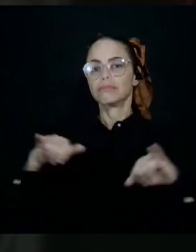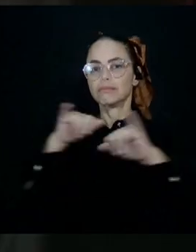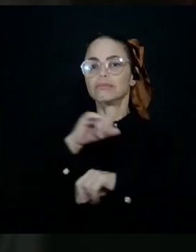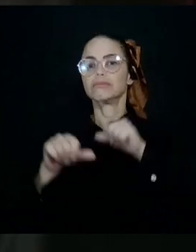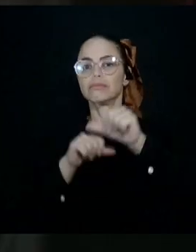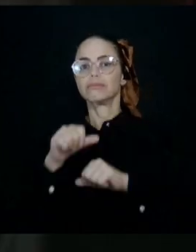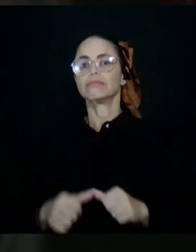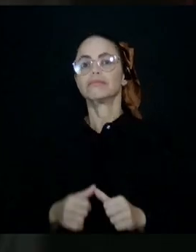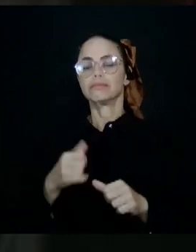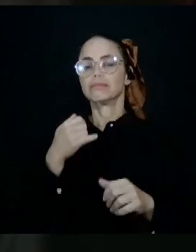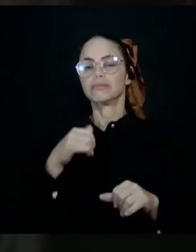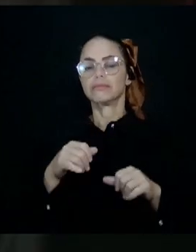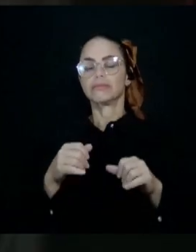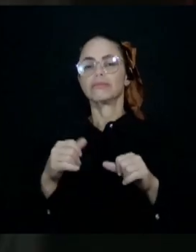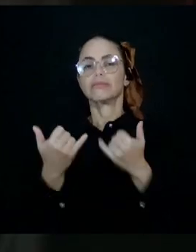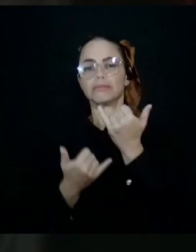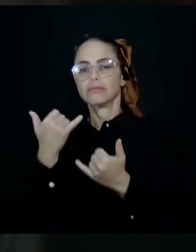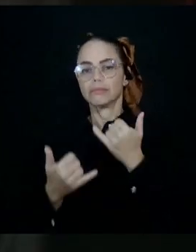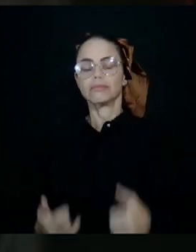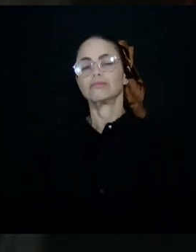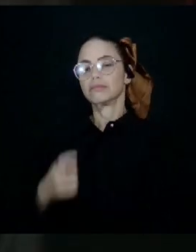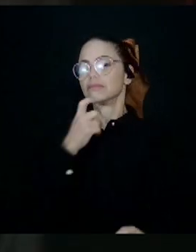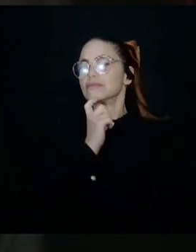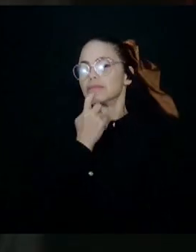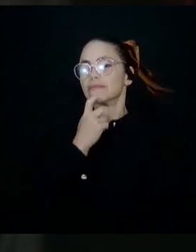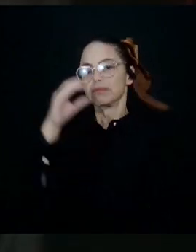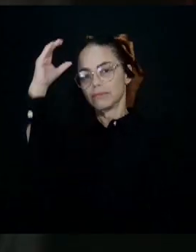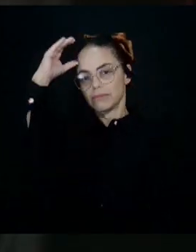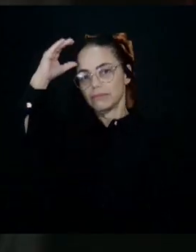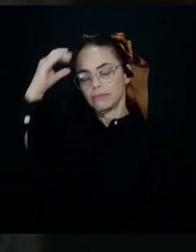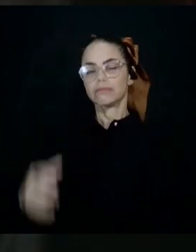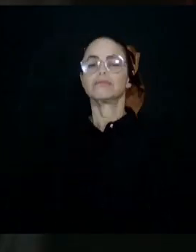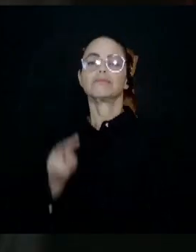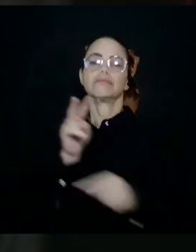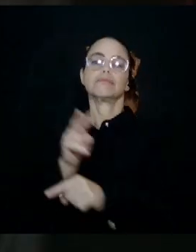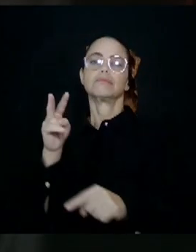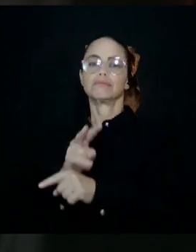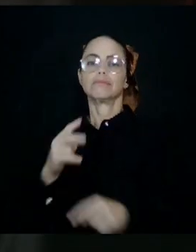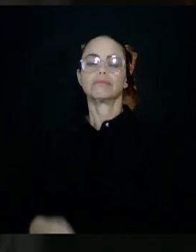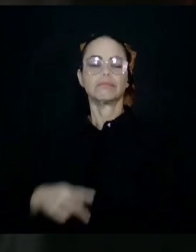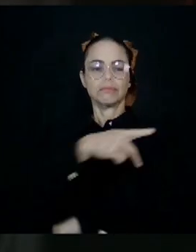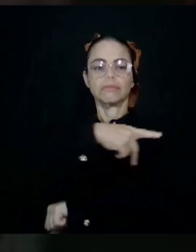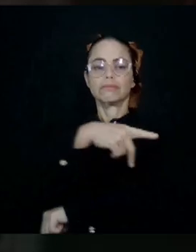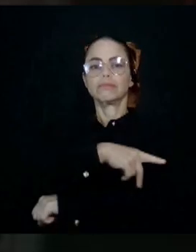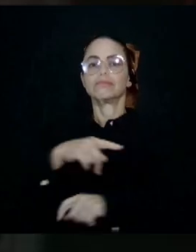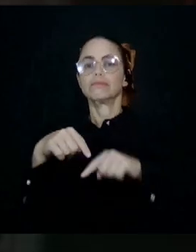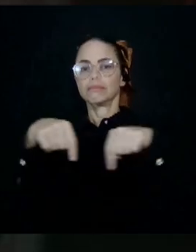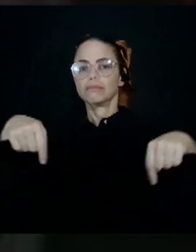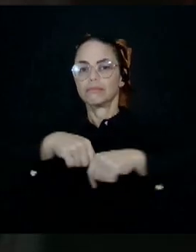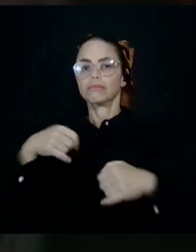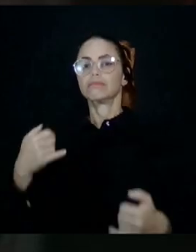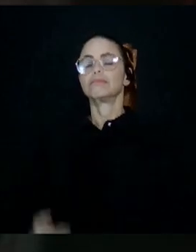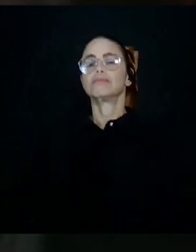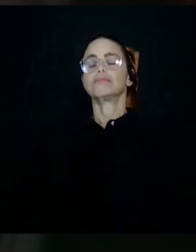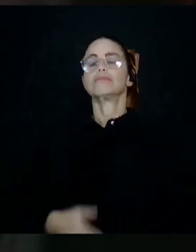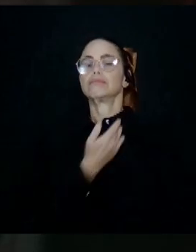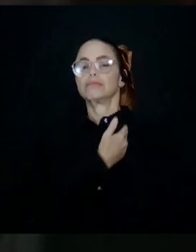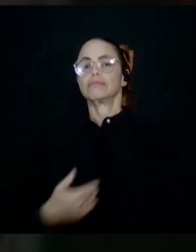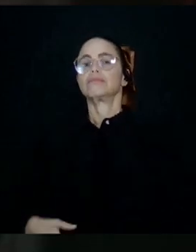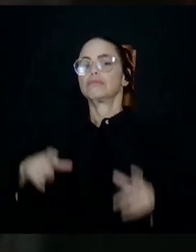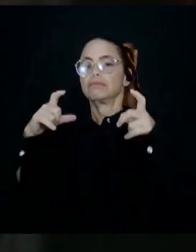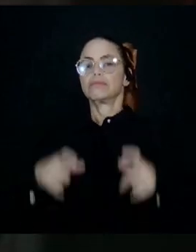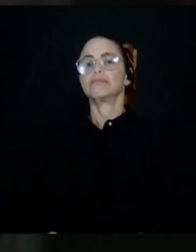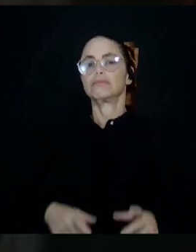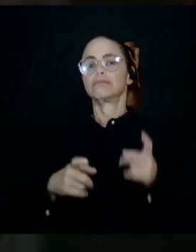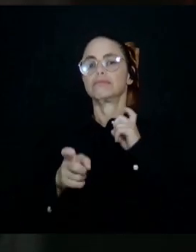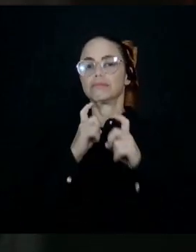voltada à conscientização sobre a preservação de praças, quadras e outros espaços públicos. A reunião será presidida pelo